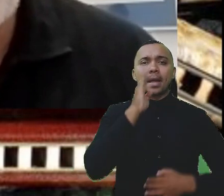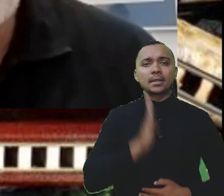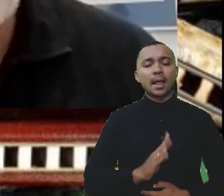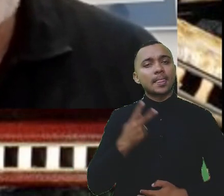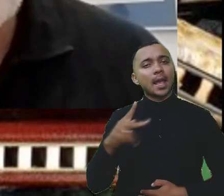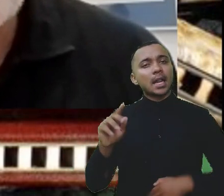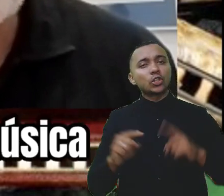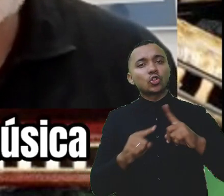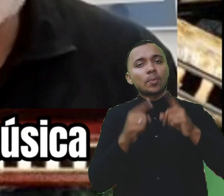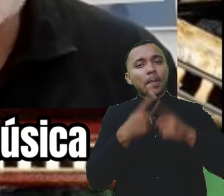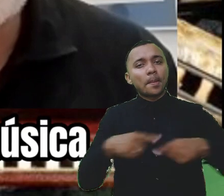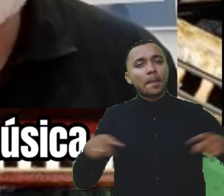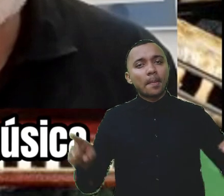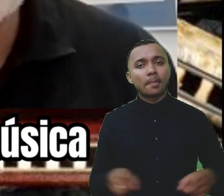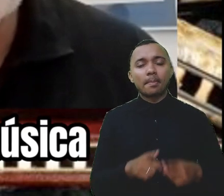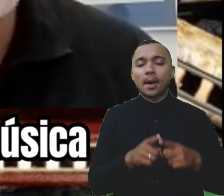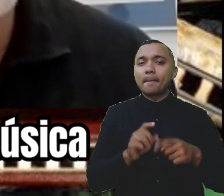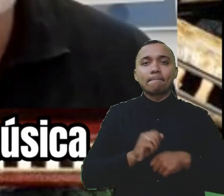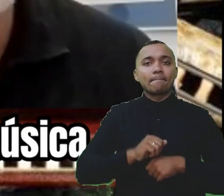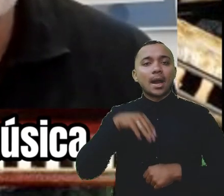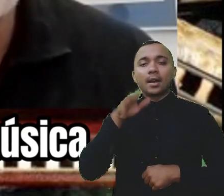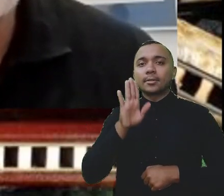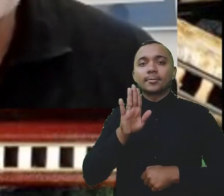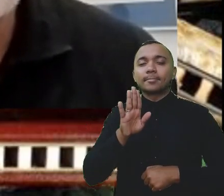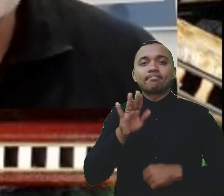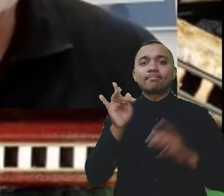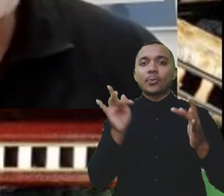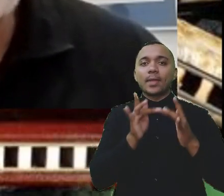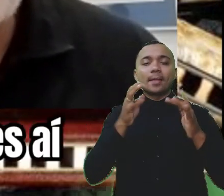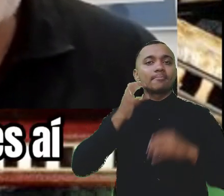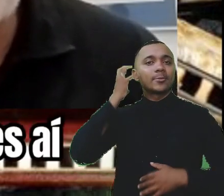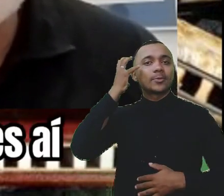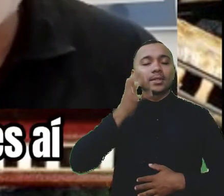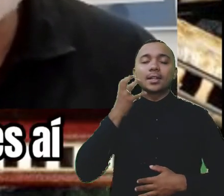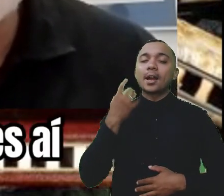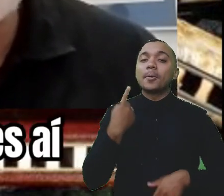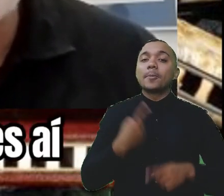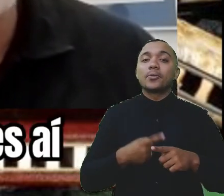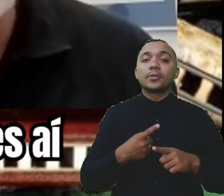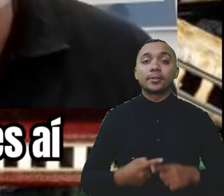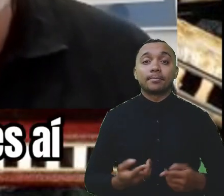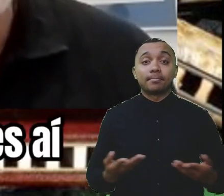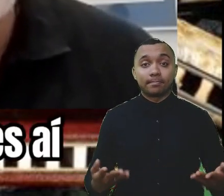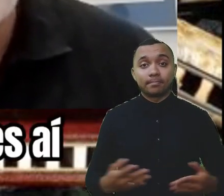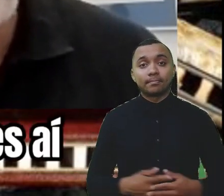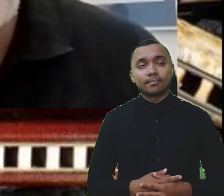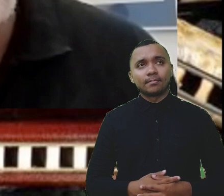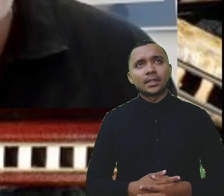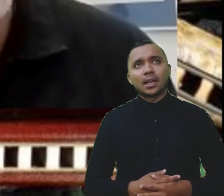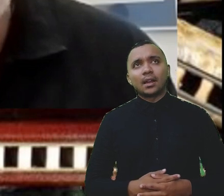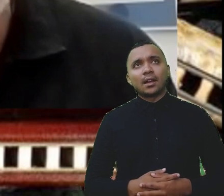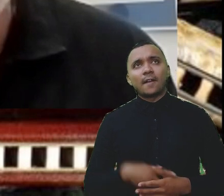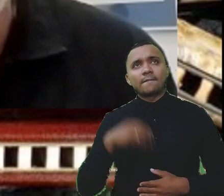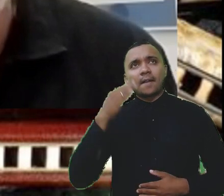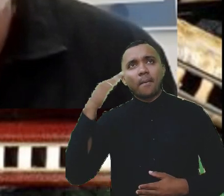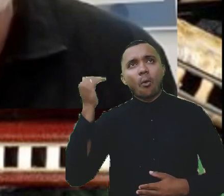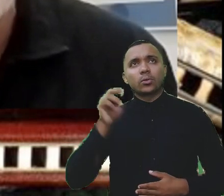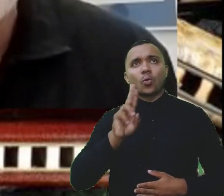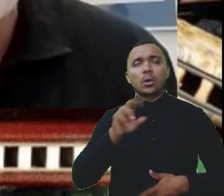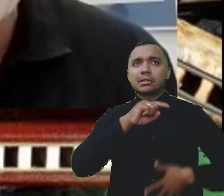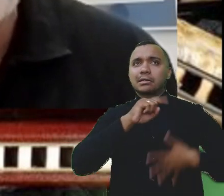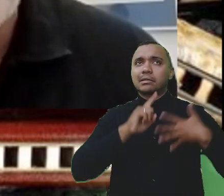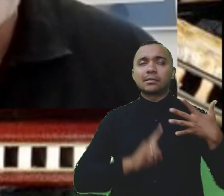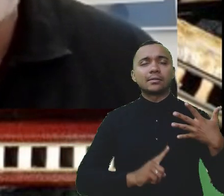a elaboração? O que é que te aproxima mais dessa música? sim, a gente pode incluir vários nomes aí,